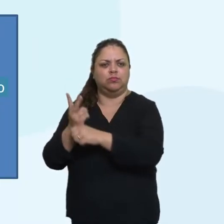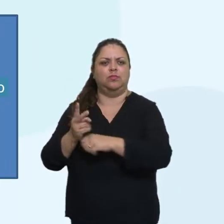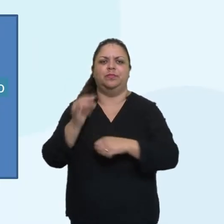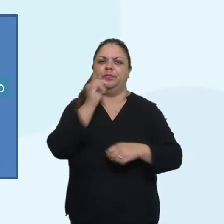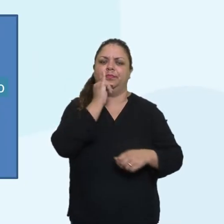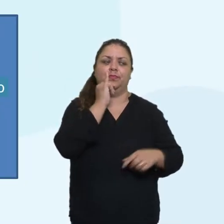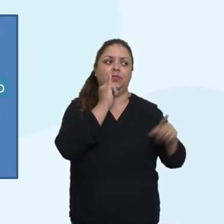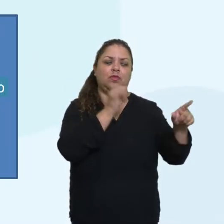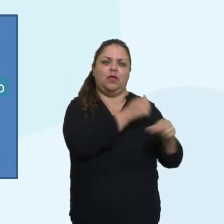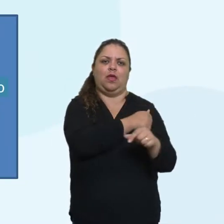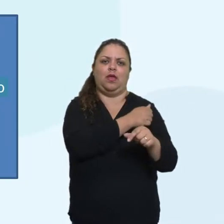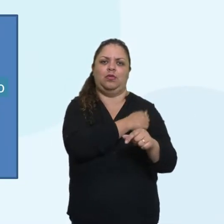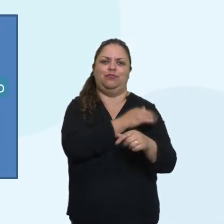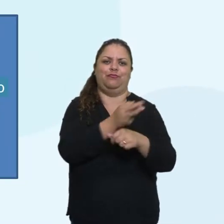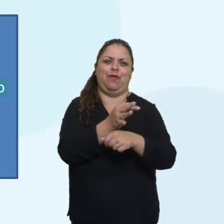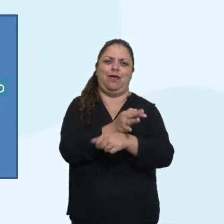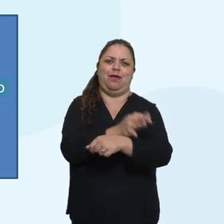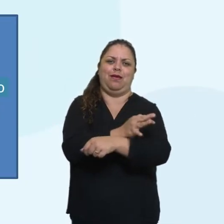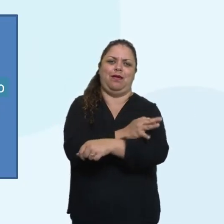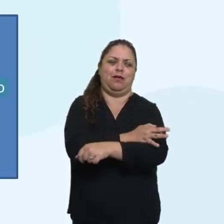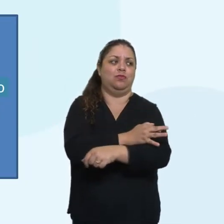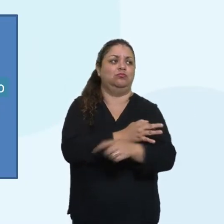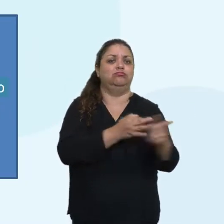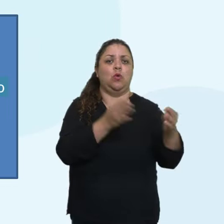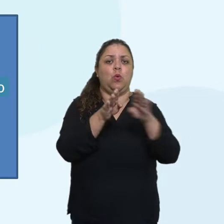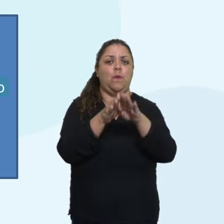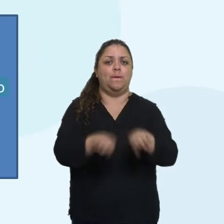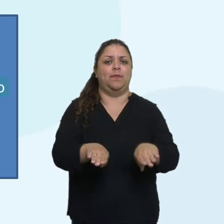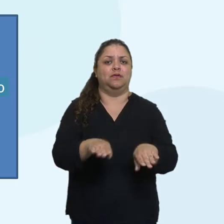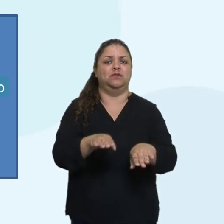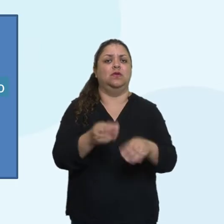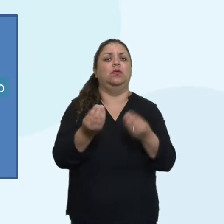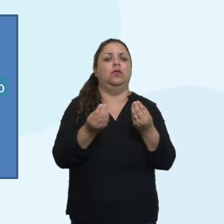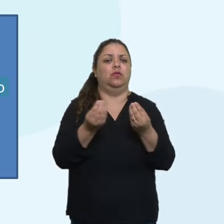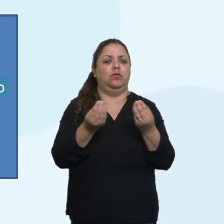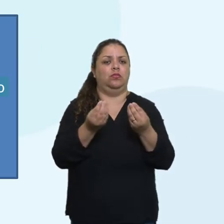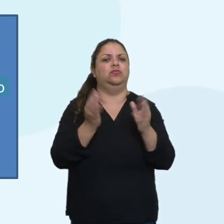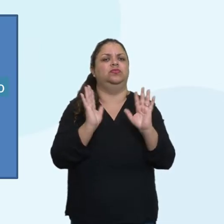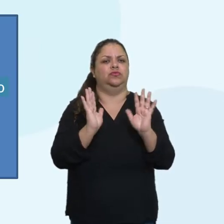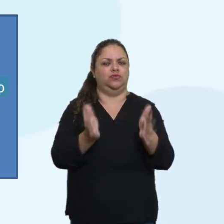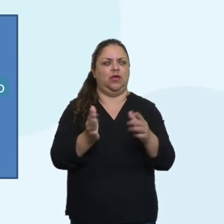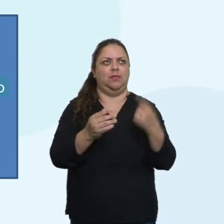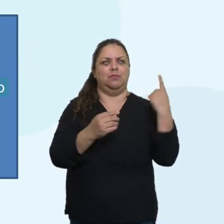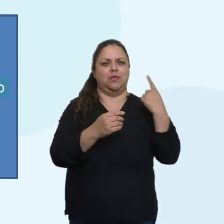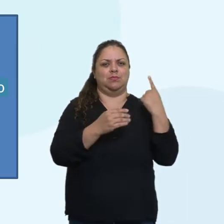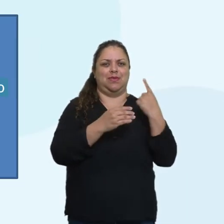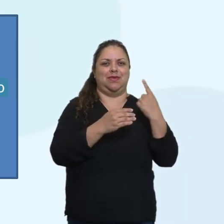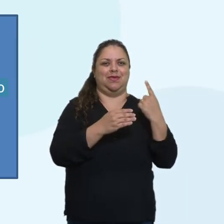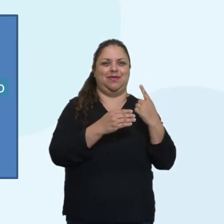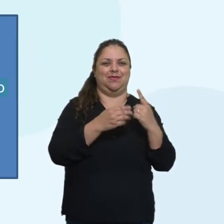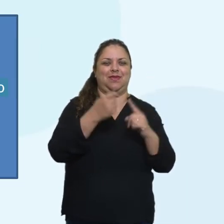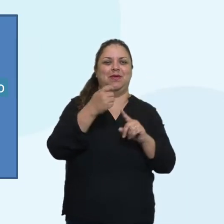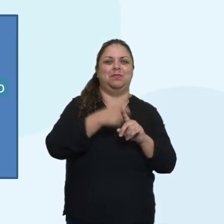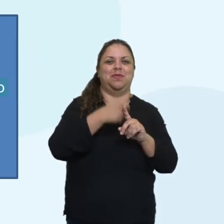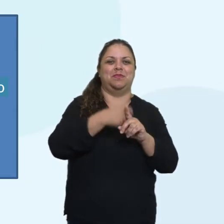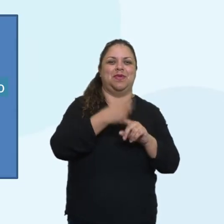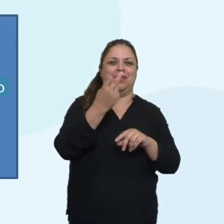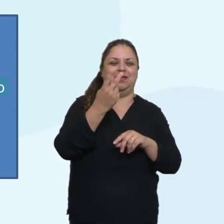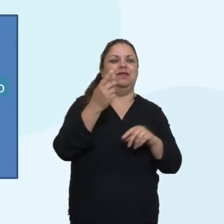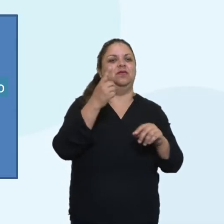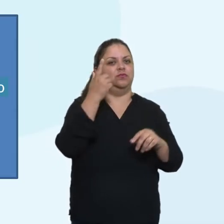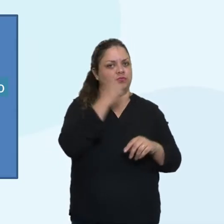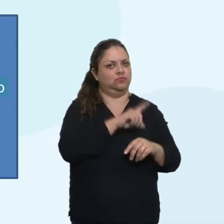da compensação de ausência então isso desde o primeiro bimestre já ocorre oferecer do aí oportunidades aos estudantes